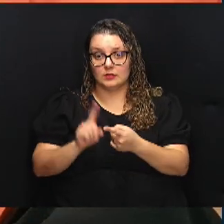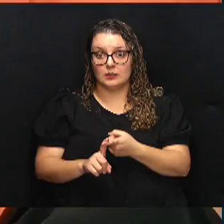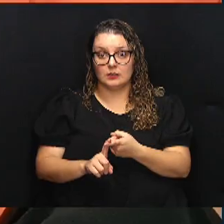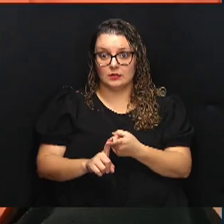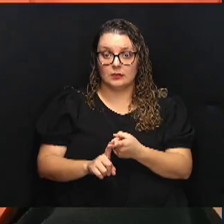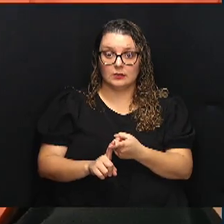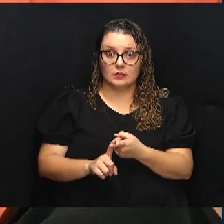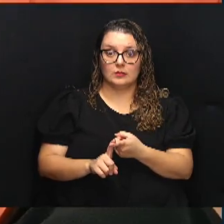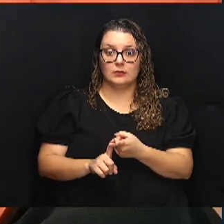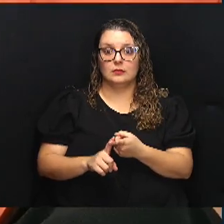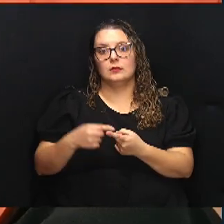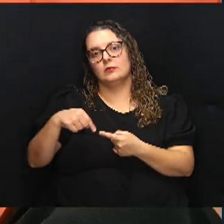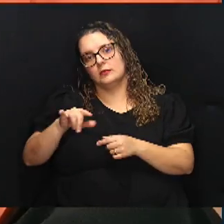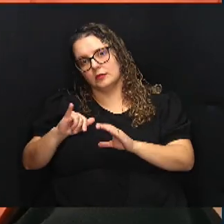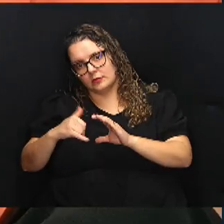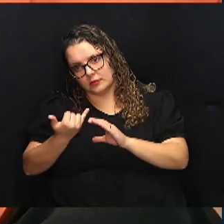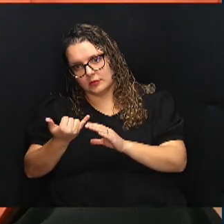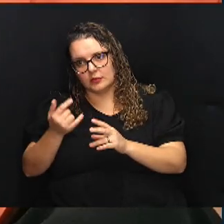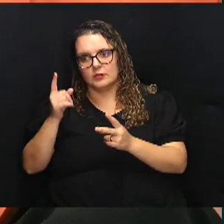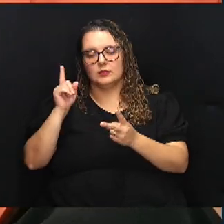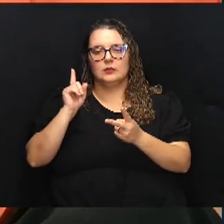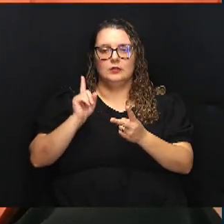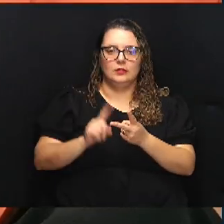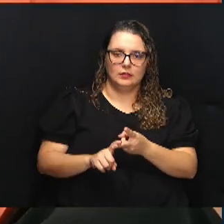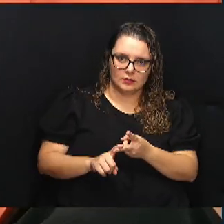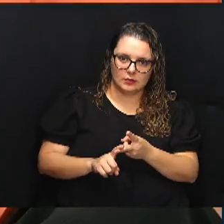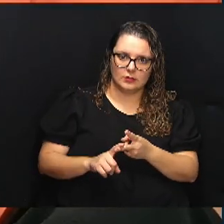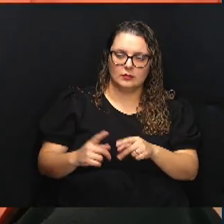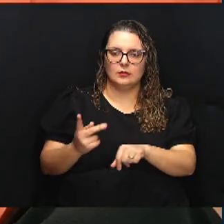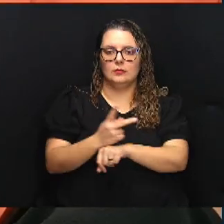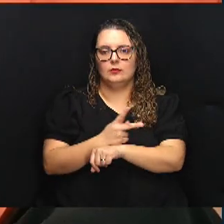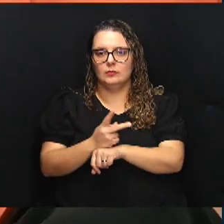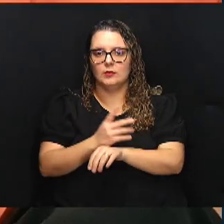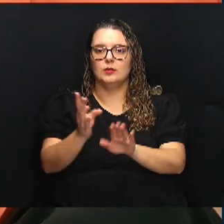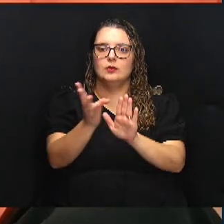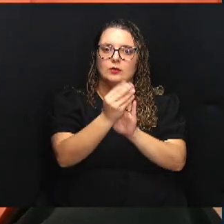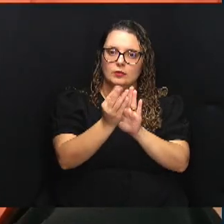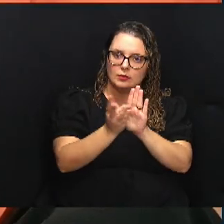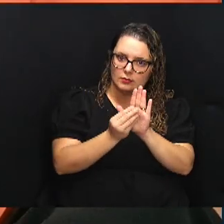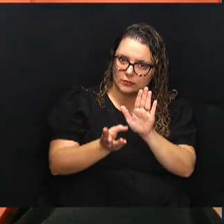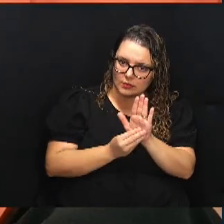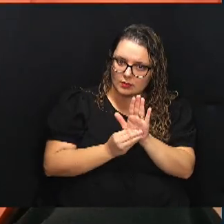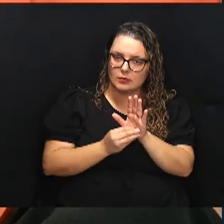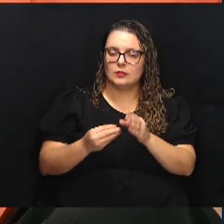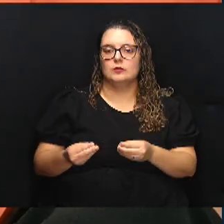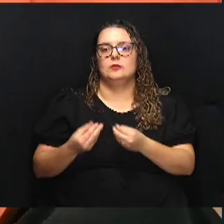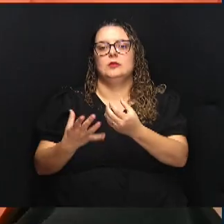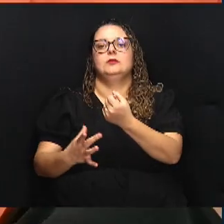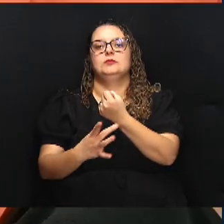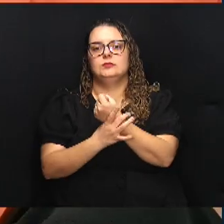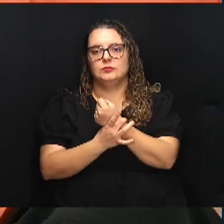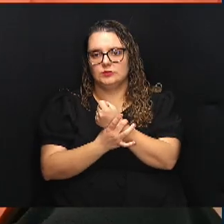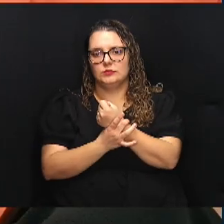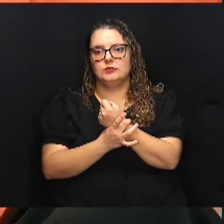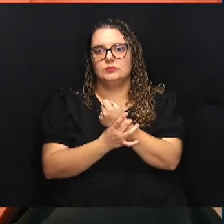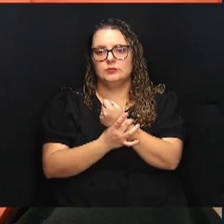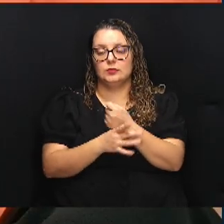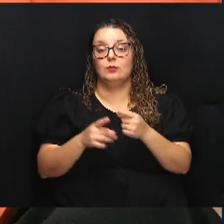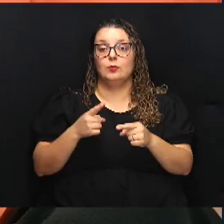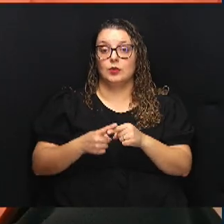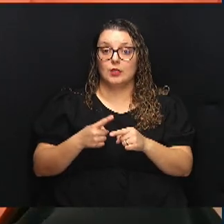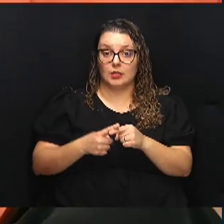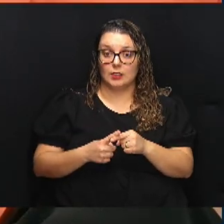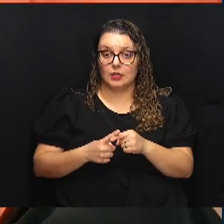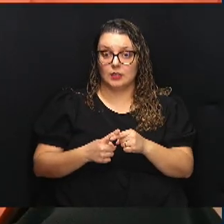significa vá no YouTube, né? Busque conteúdos para que te dê segurança, porque